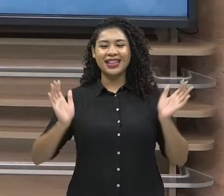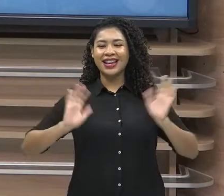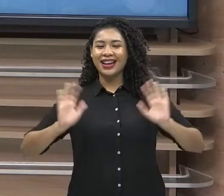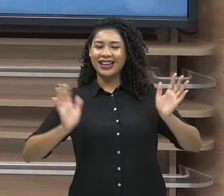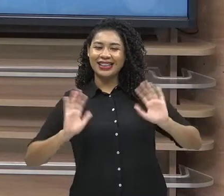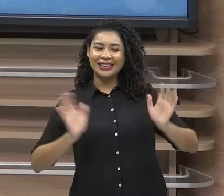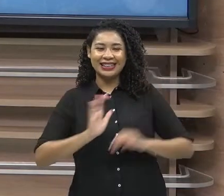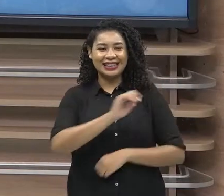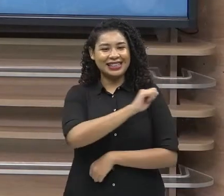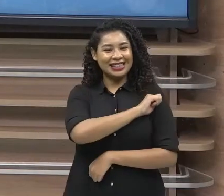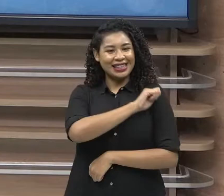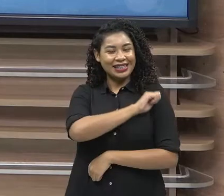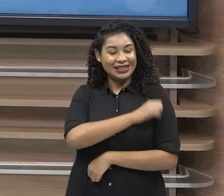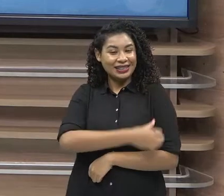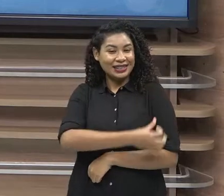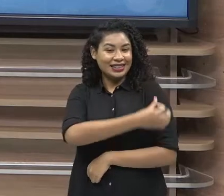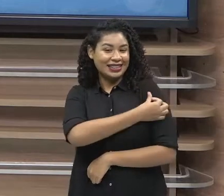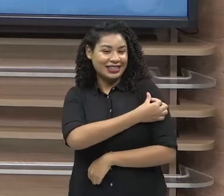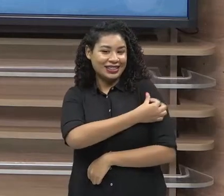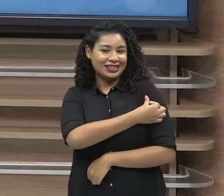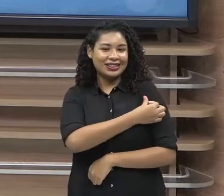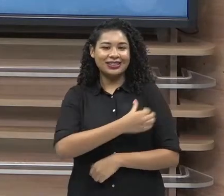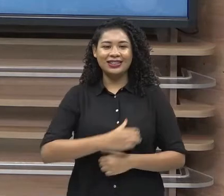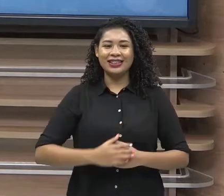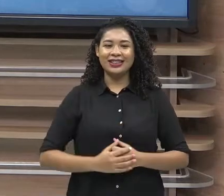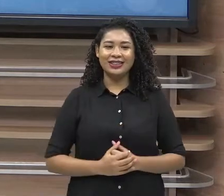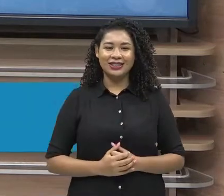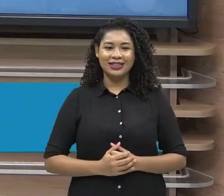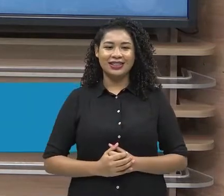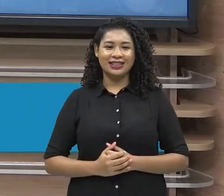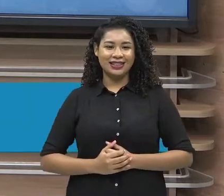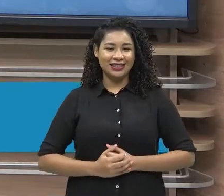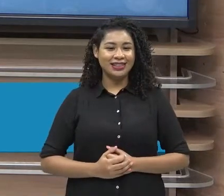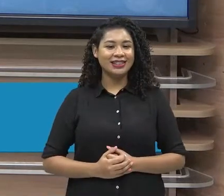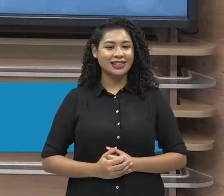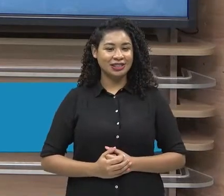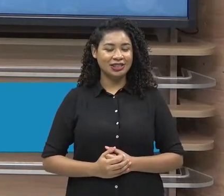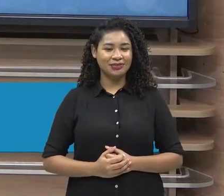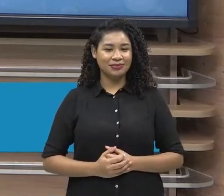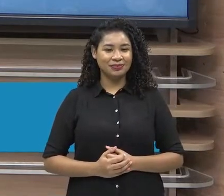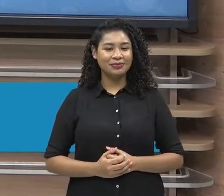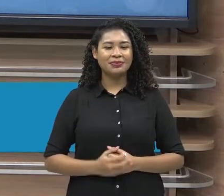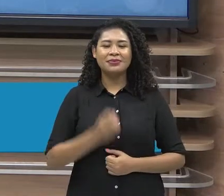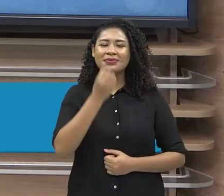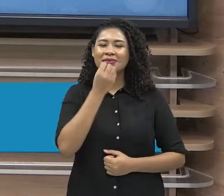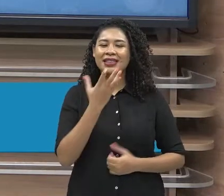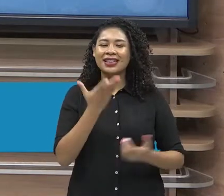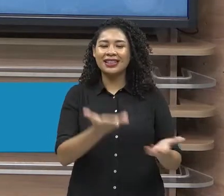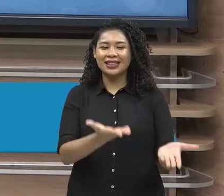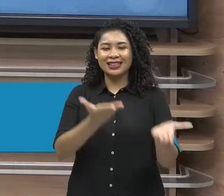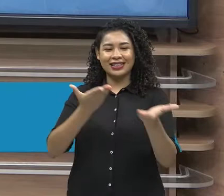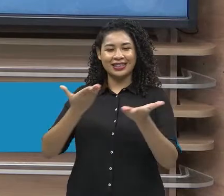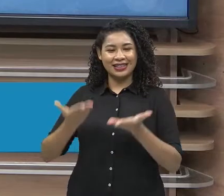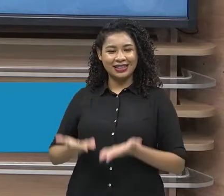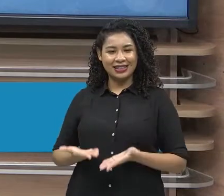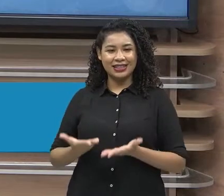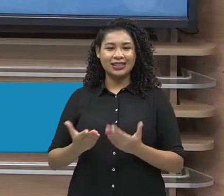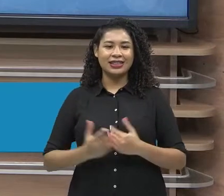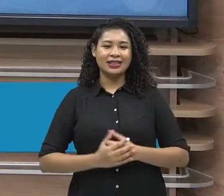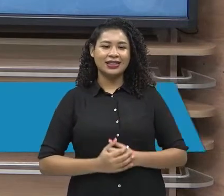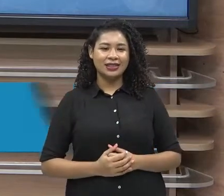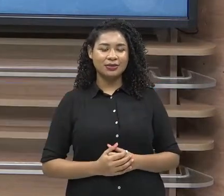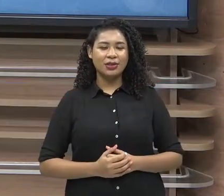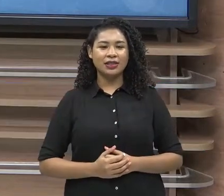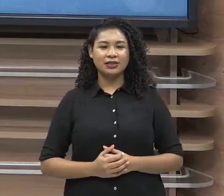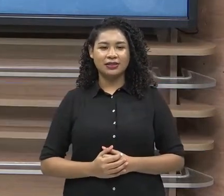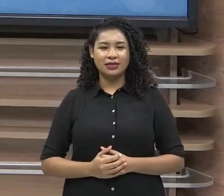Olá, queridos alunos do 6º ano do Ensino Fundamental do Aula em Casa. Sejam bem-vindos a essa aula. Eu